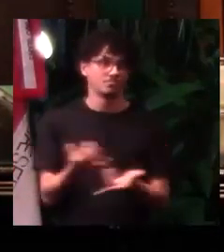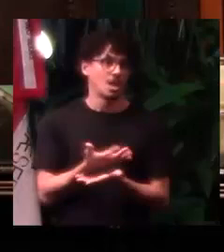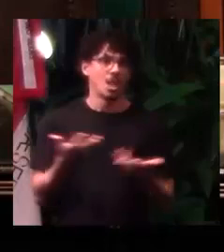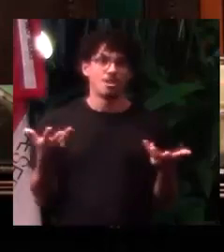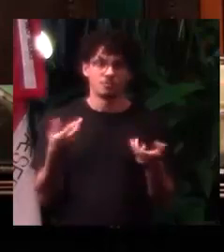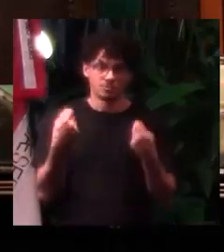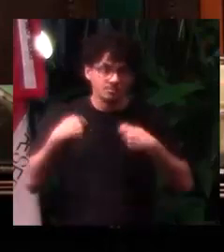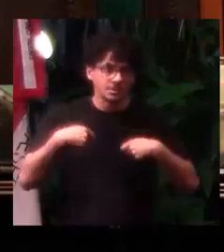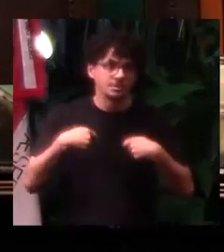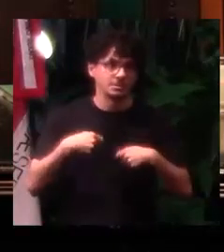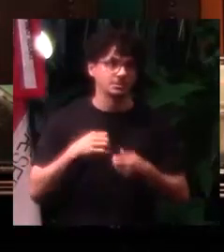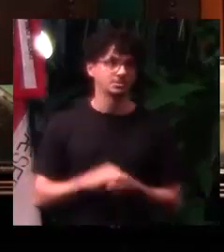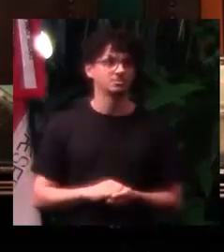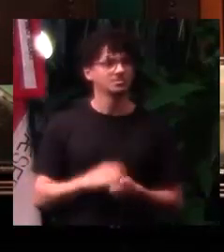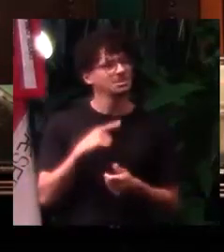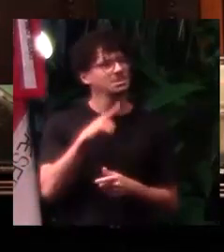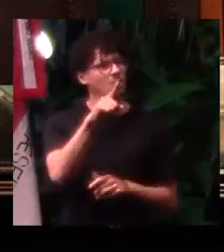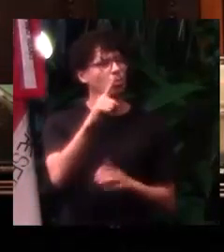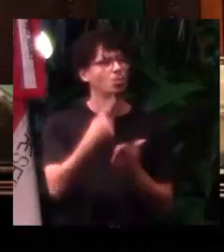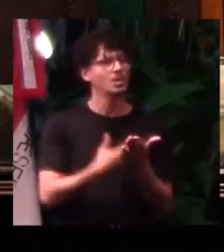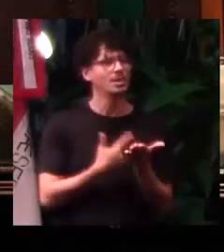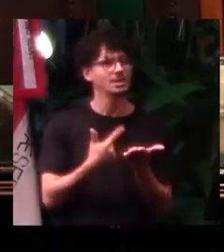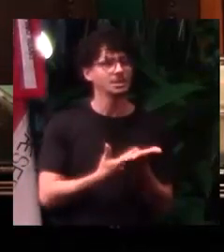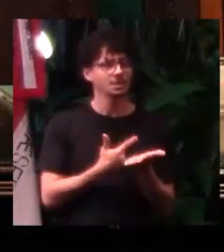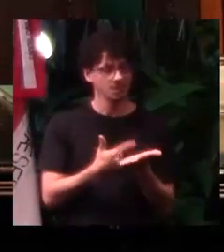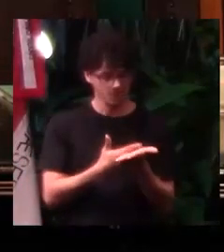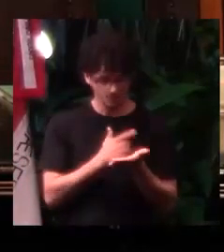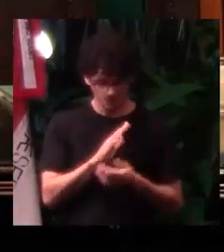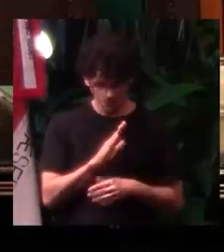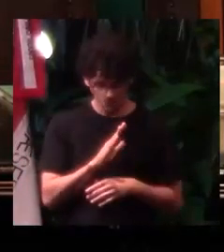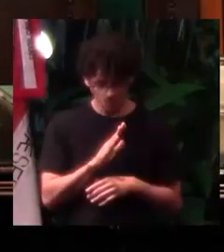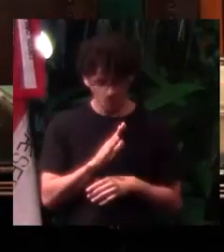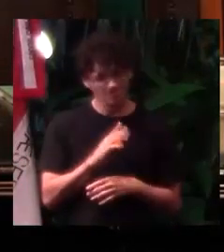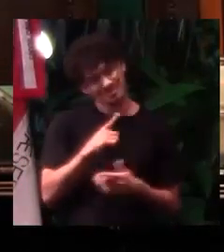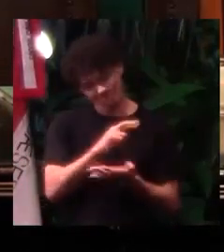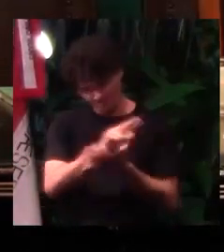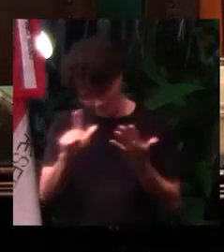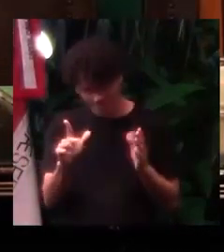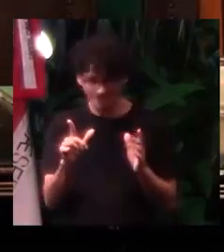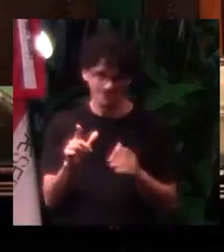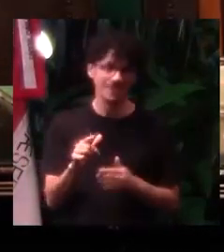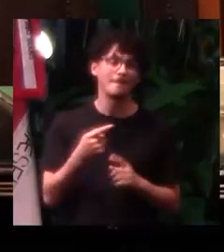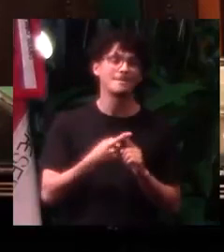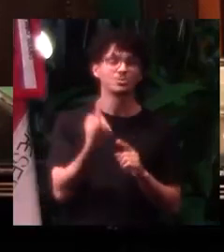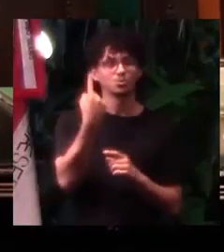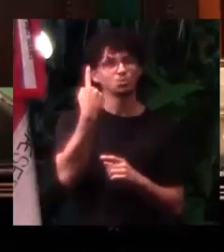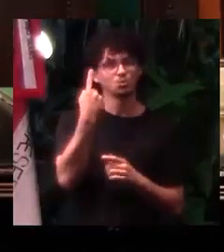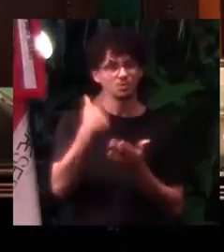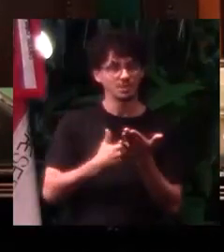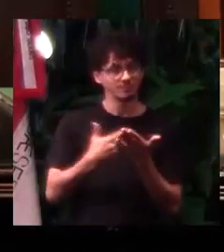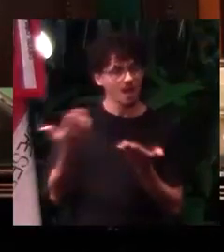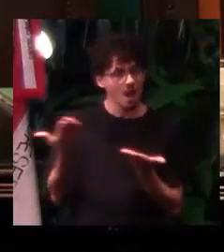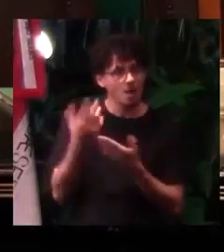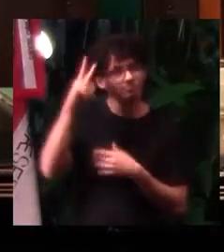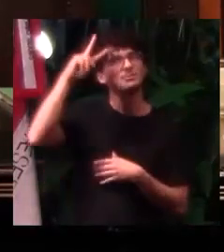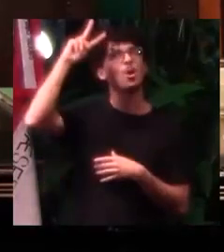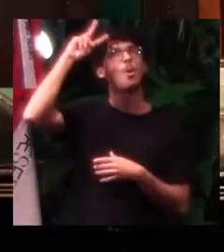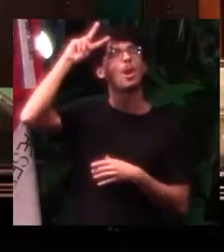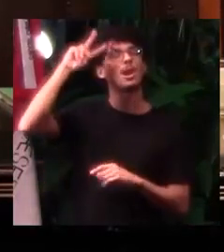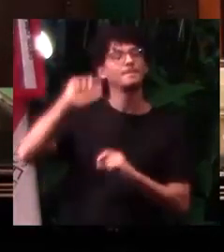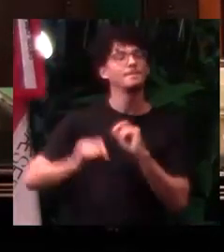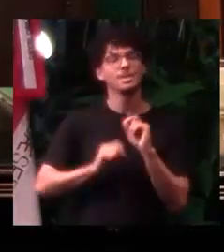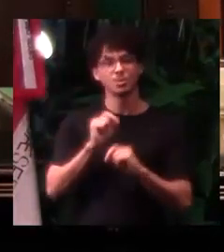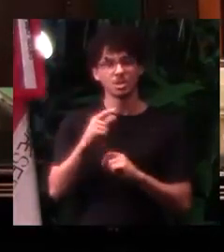Né? Aliás, tem um livro... Tem vários, né? Mas tem um aqui que me veio aqui à mente agora.